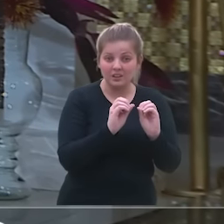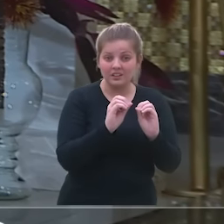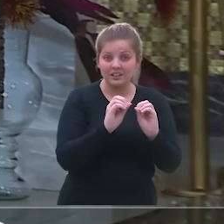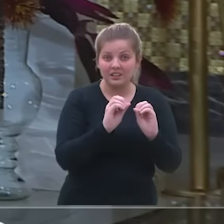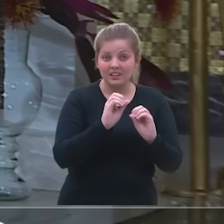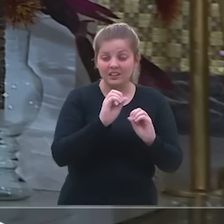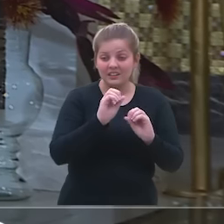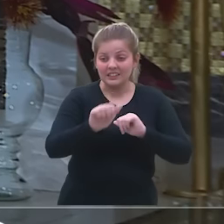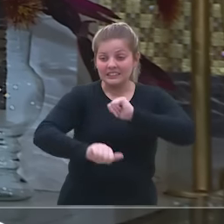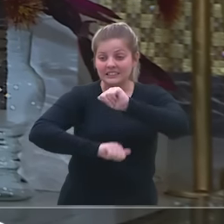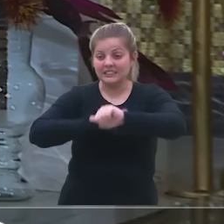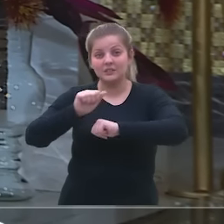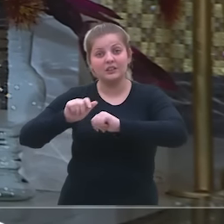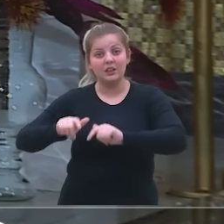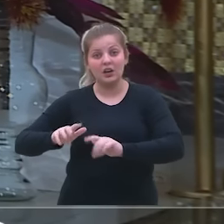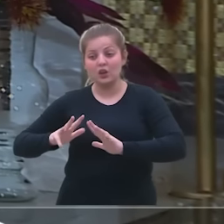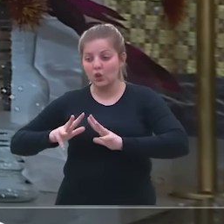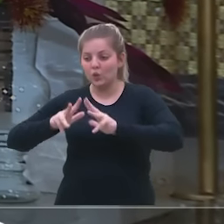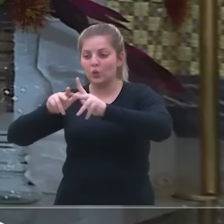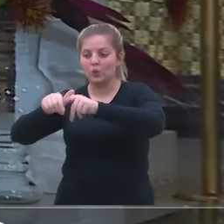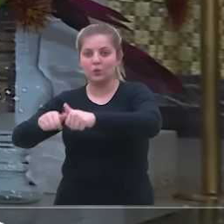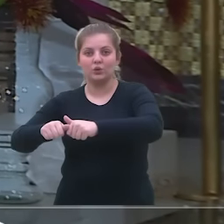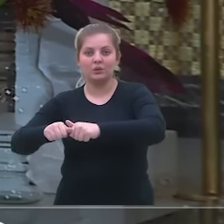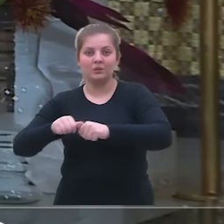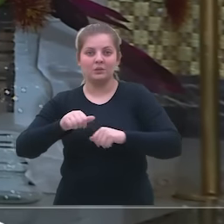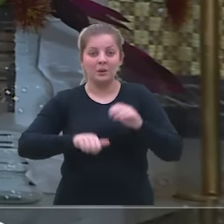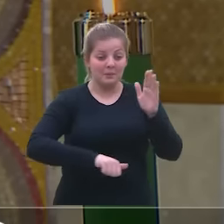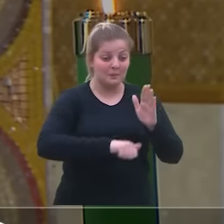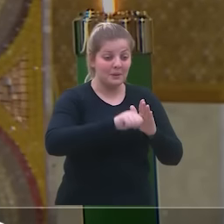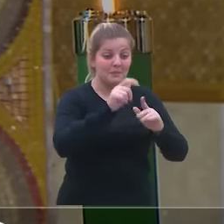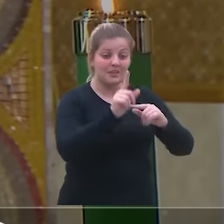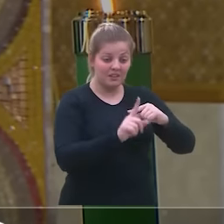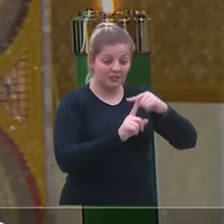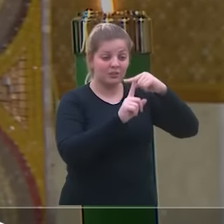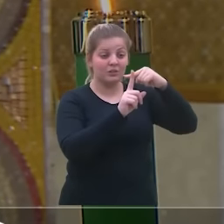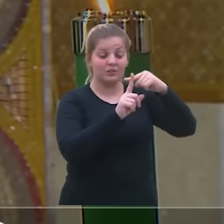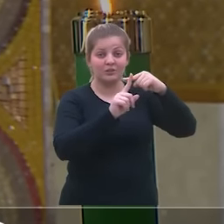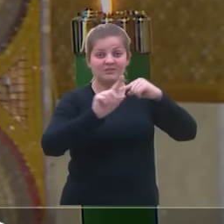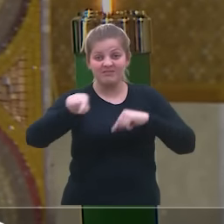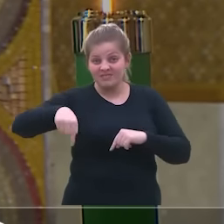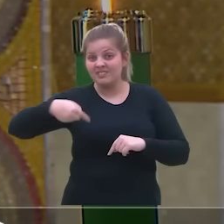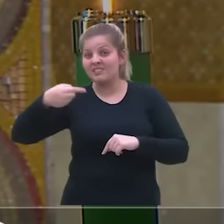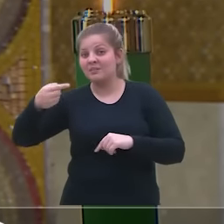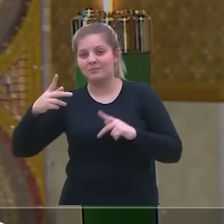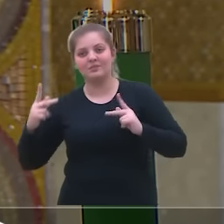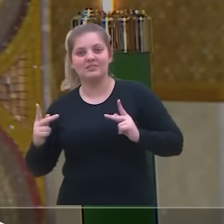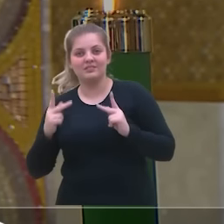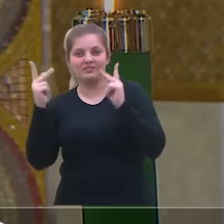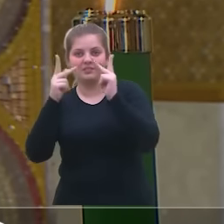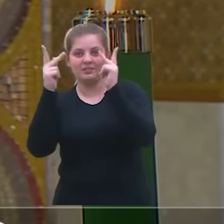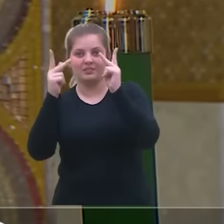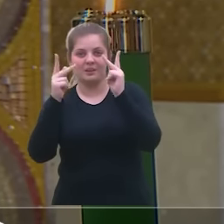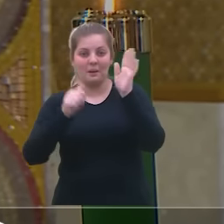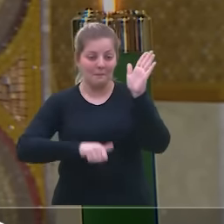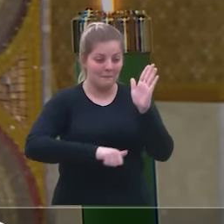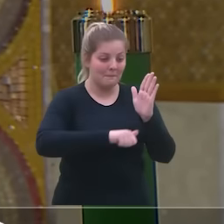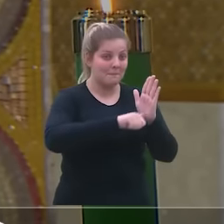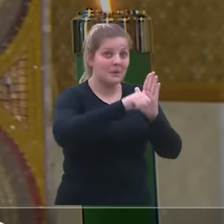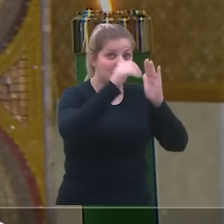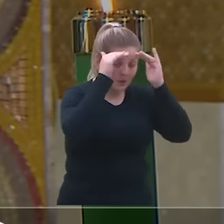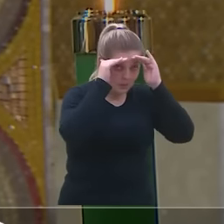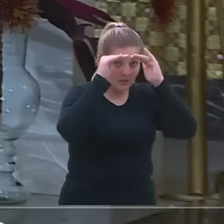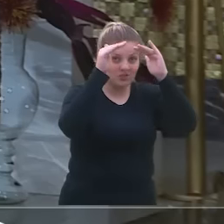o tudo que primeiro é a cruz depois é a vitória que primeiro é a obediência